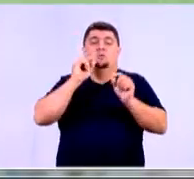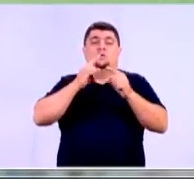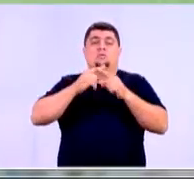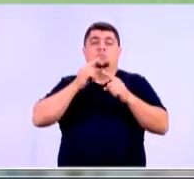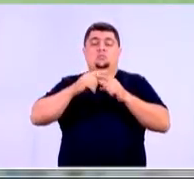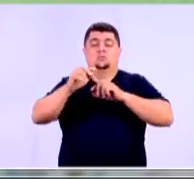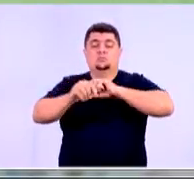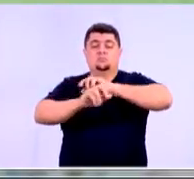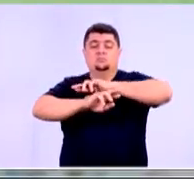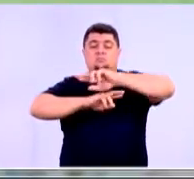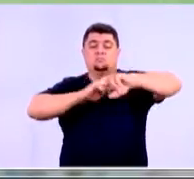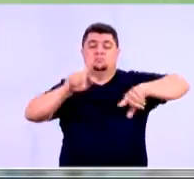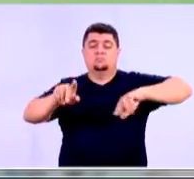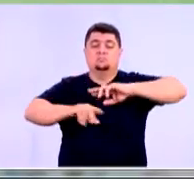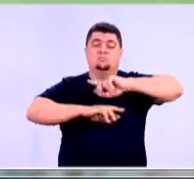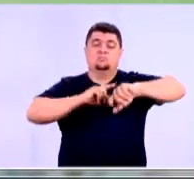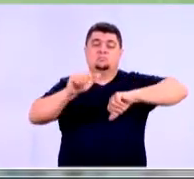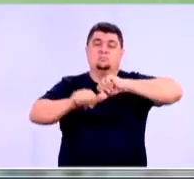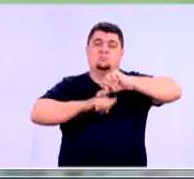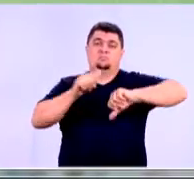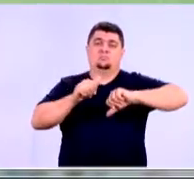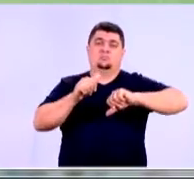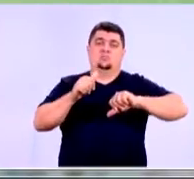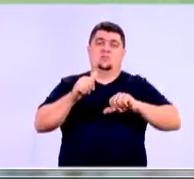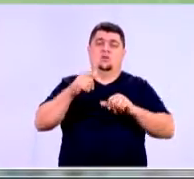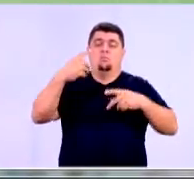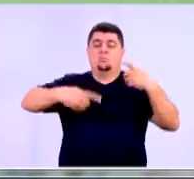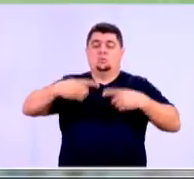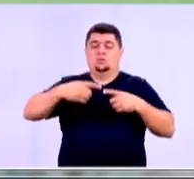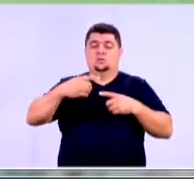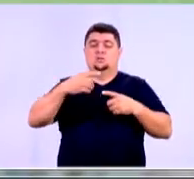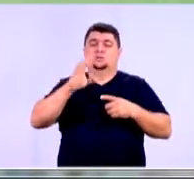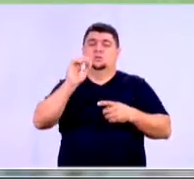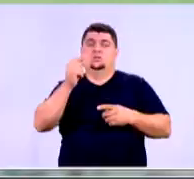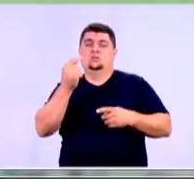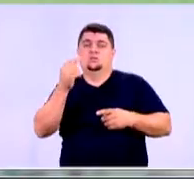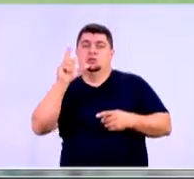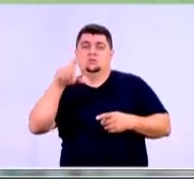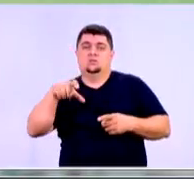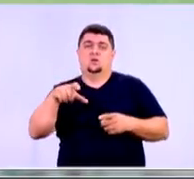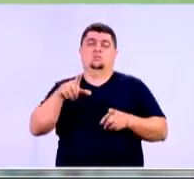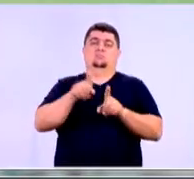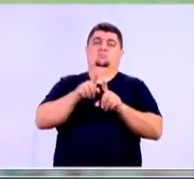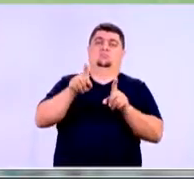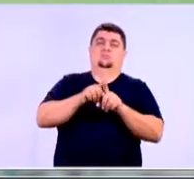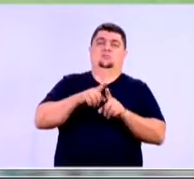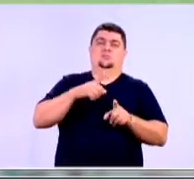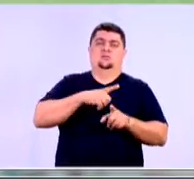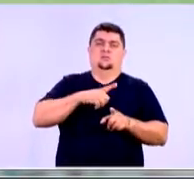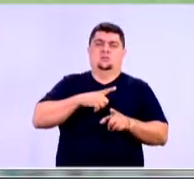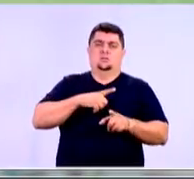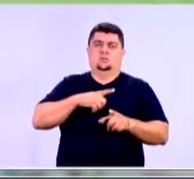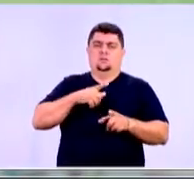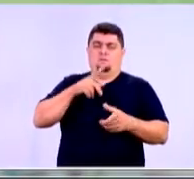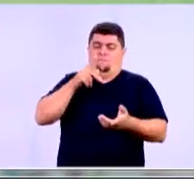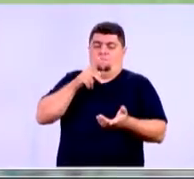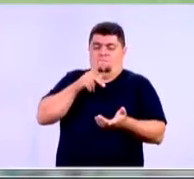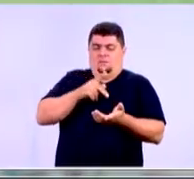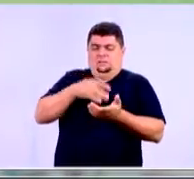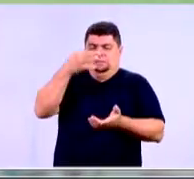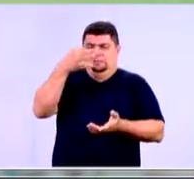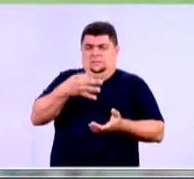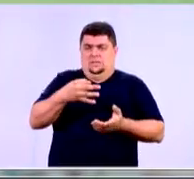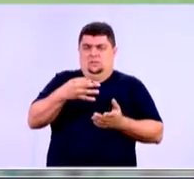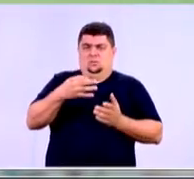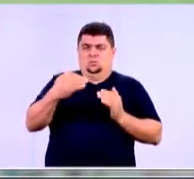são a nossa política de crédito, por exemplo, nossa política de crédito. ela está sendo adequada para as necessidades